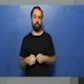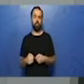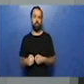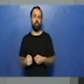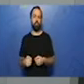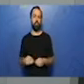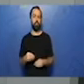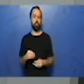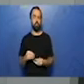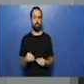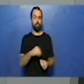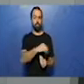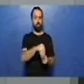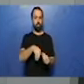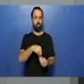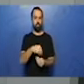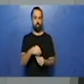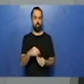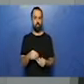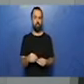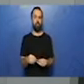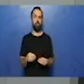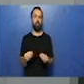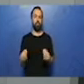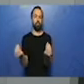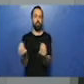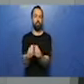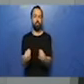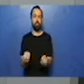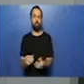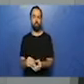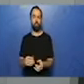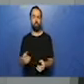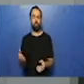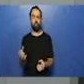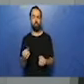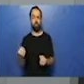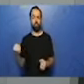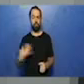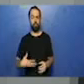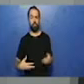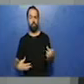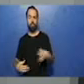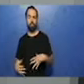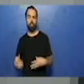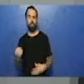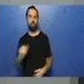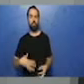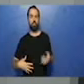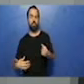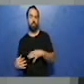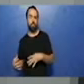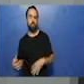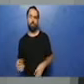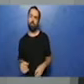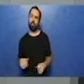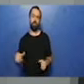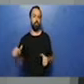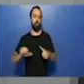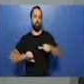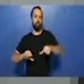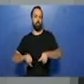substâncias novas, Então, aqui é um processo de separação de mistura, ele não envolve uma reação